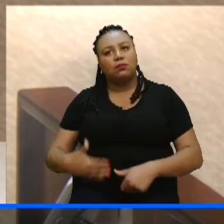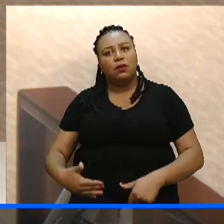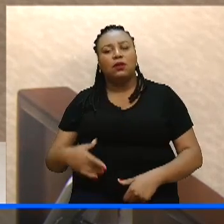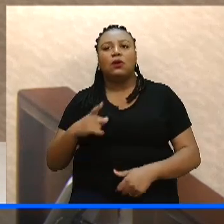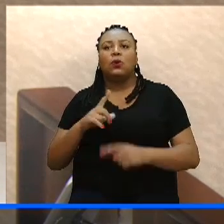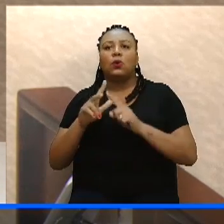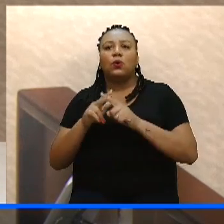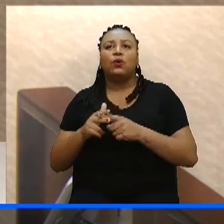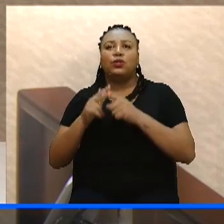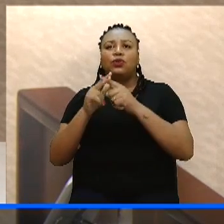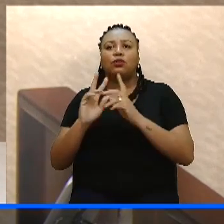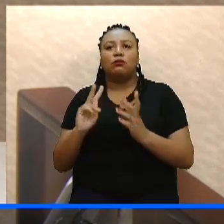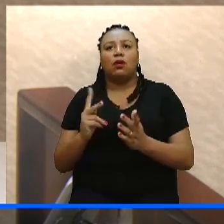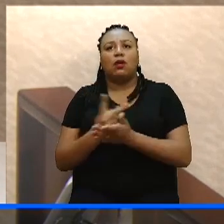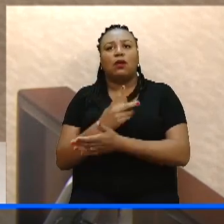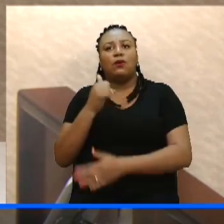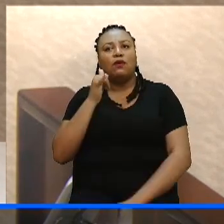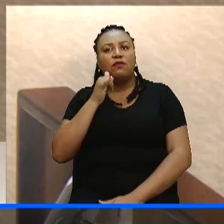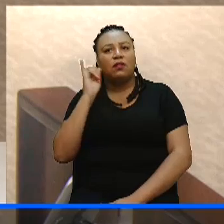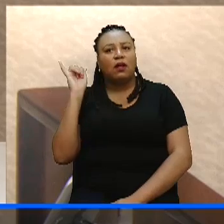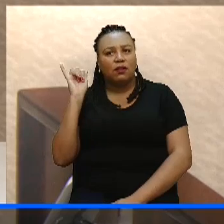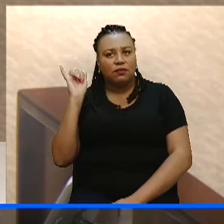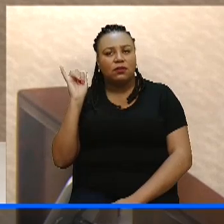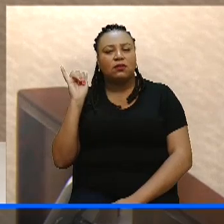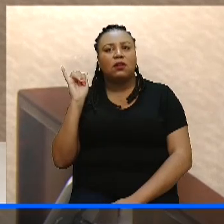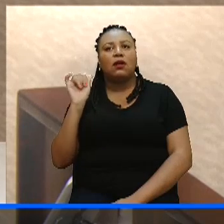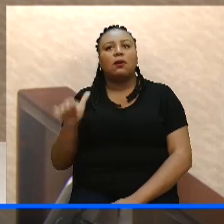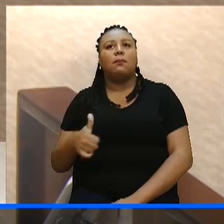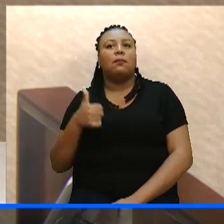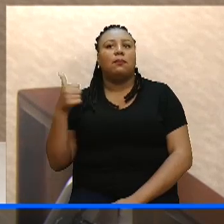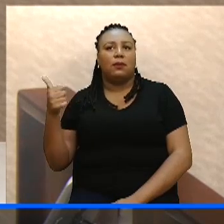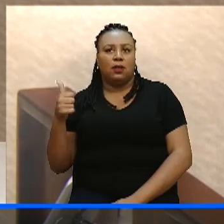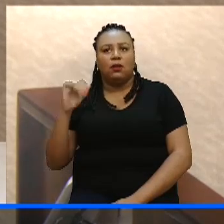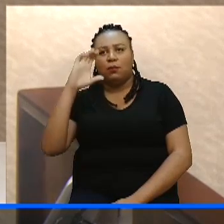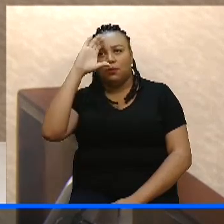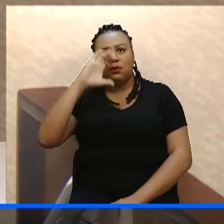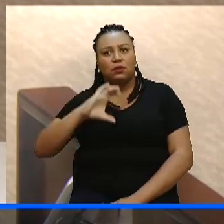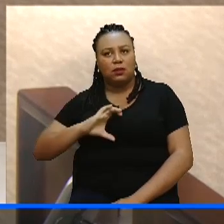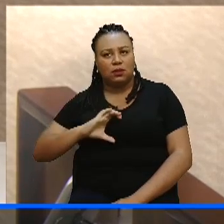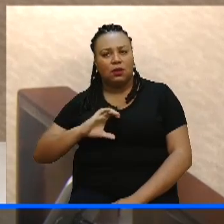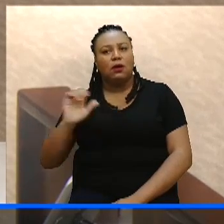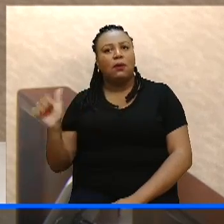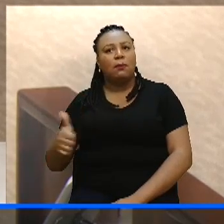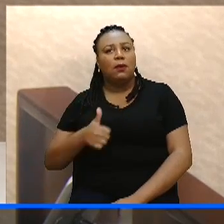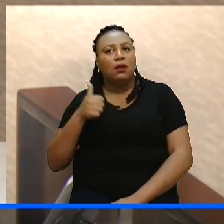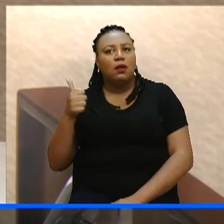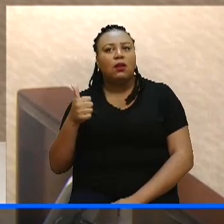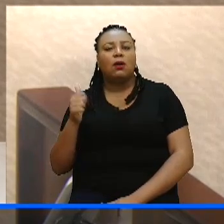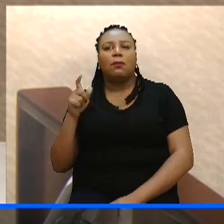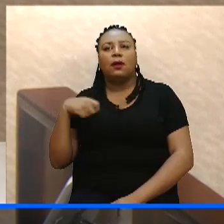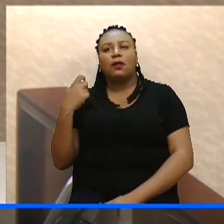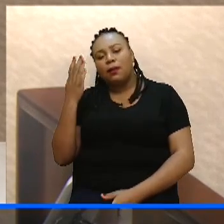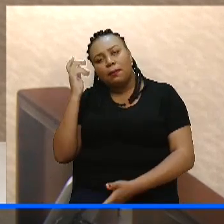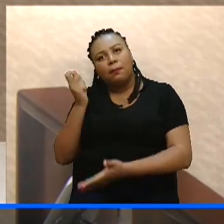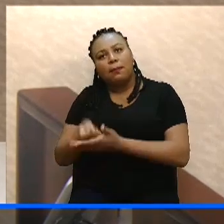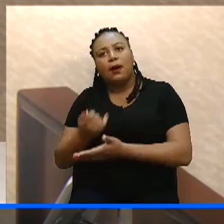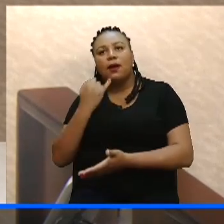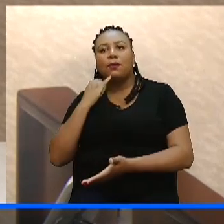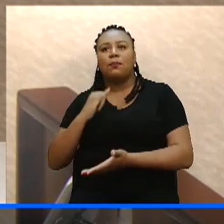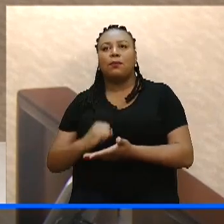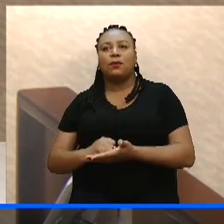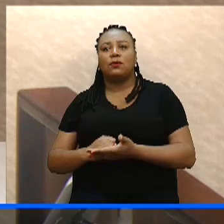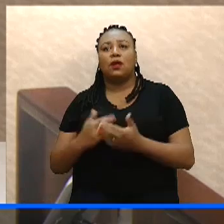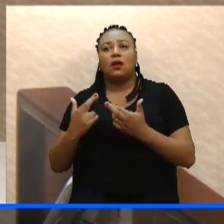corrigindo erros evitáveis melhor para o cidadão melhor para o contribuinte a